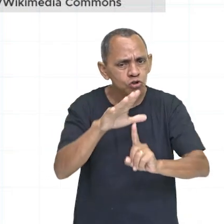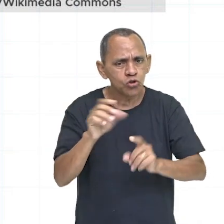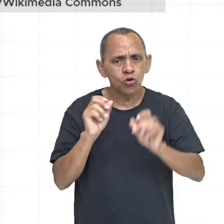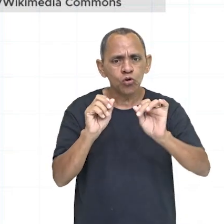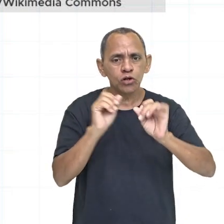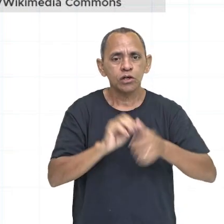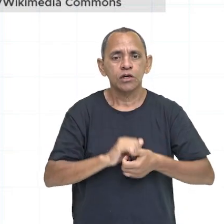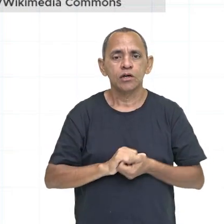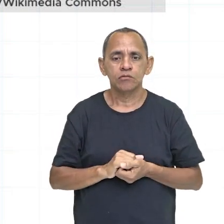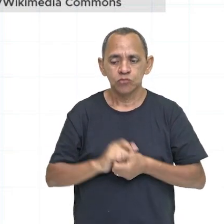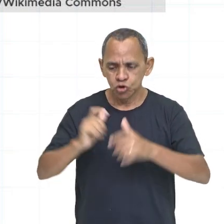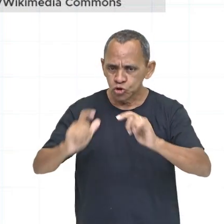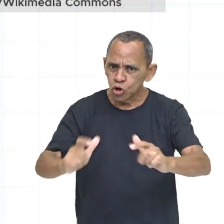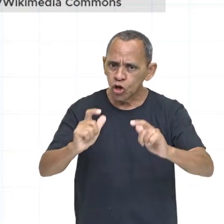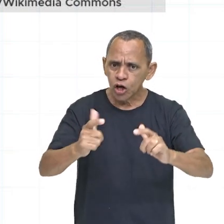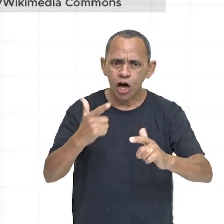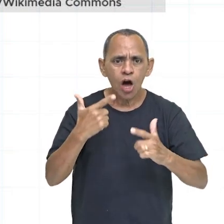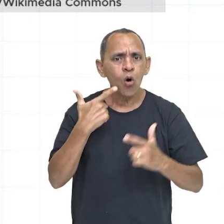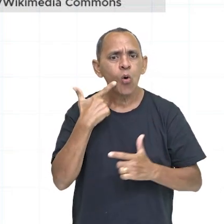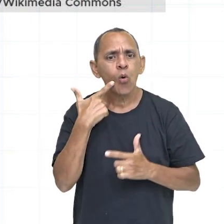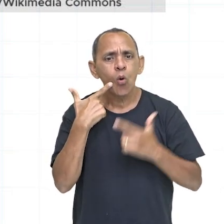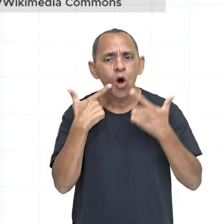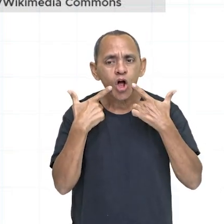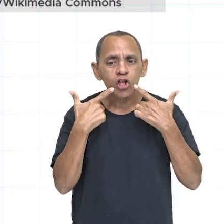linguistic landscape.